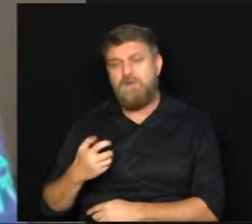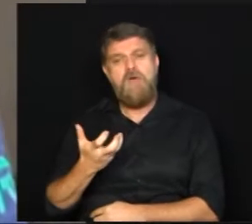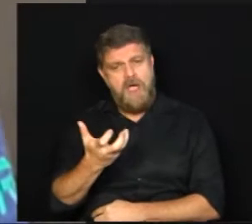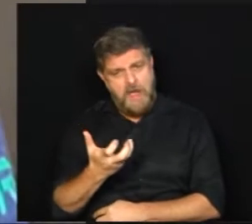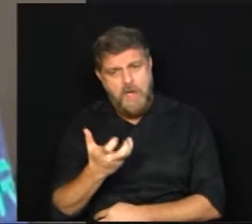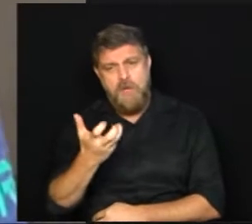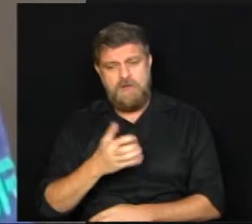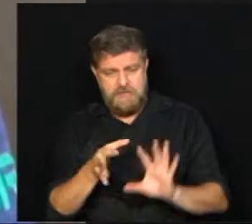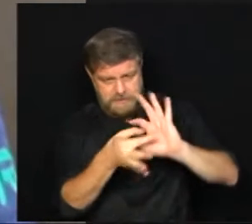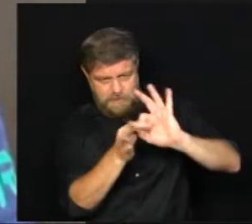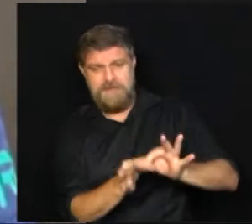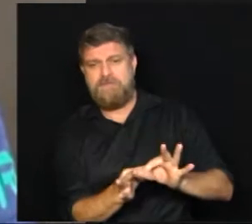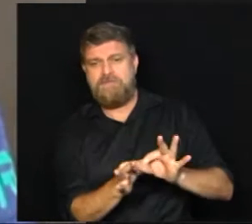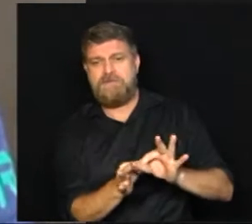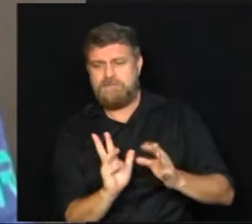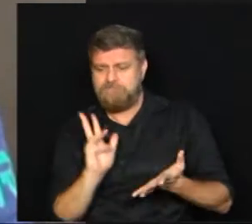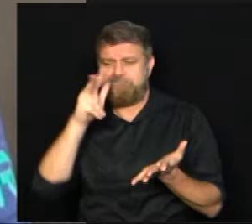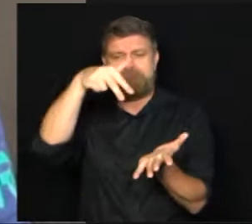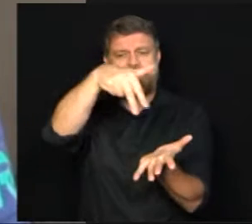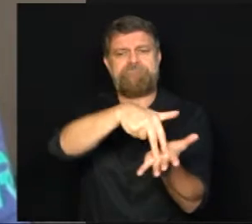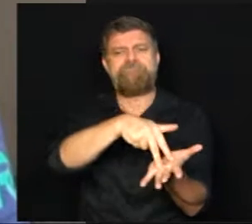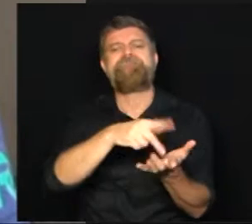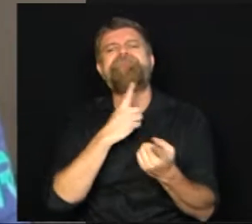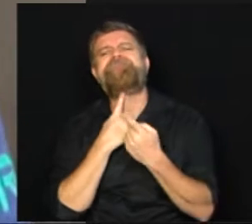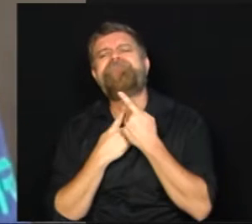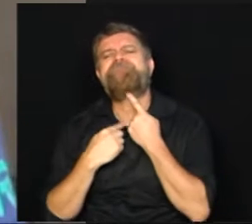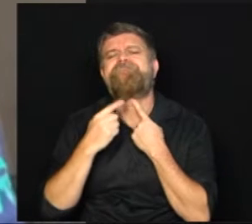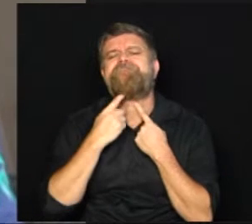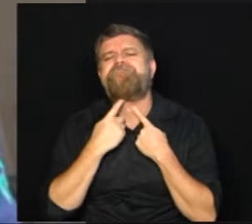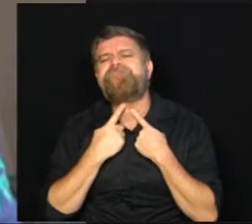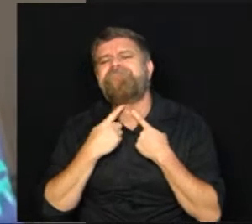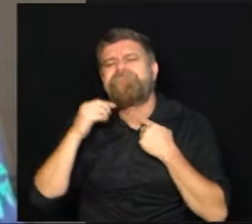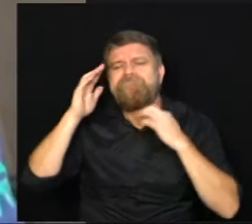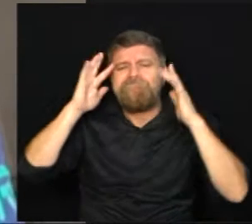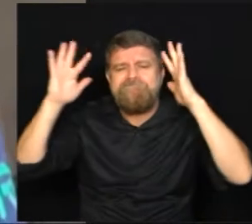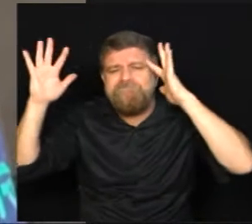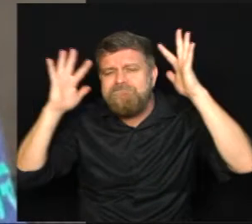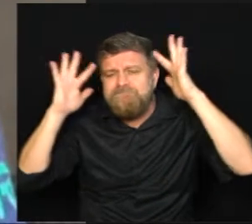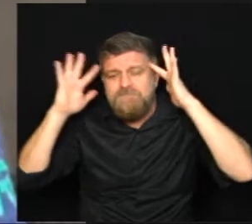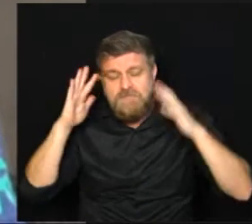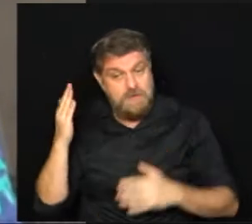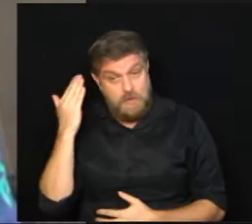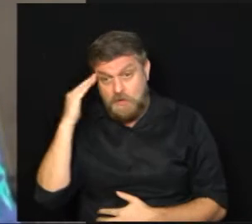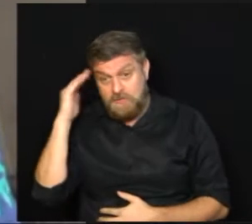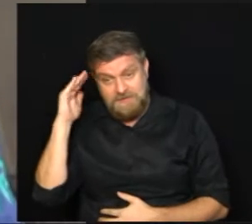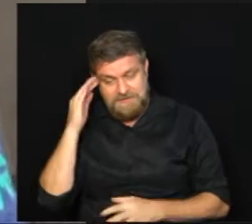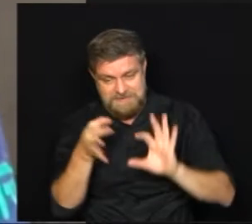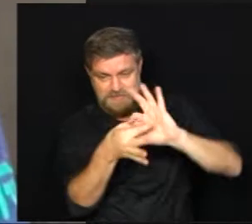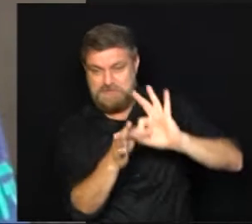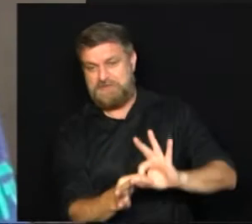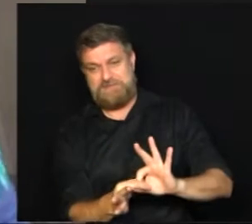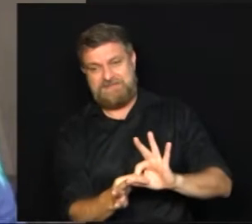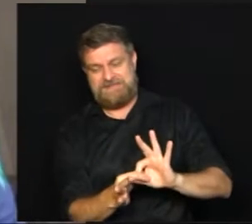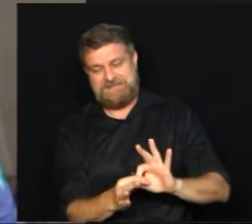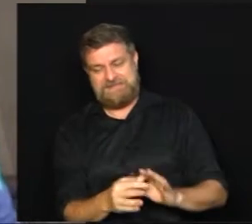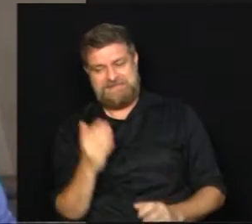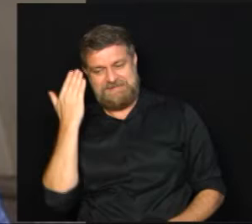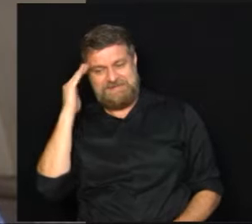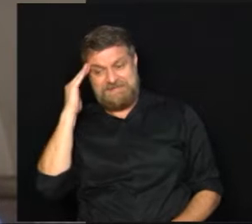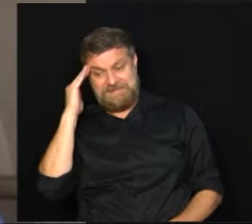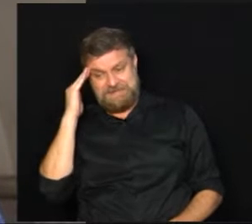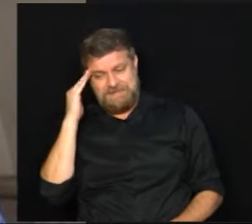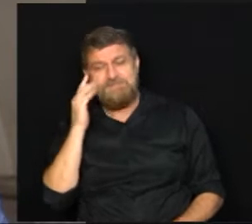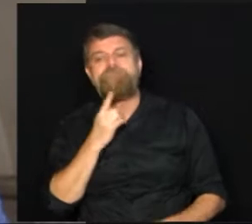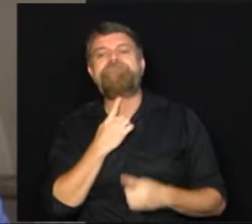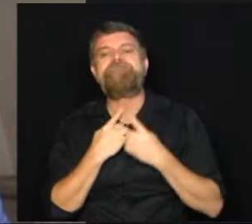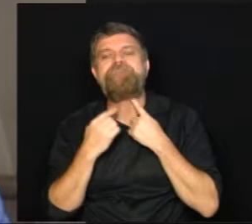estar numa Olimpíada. Eu via que eu não entendia, é claro, a dimensão de tudo isso. Porém,